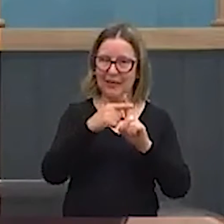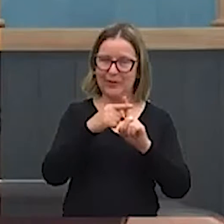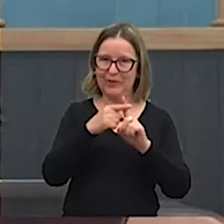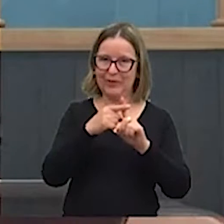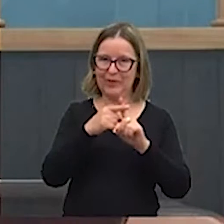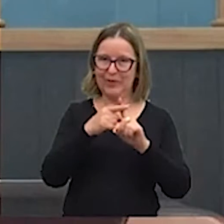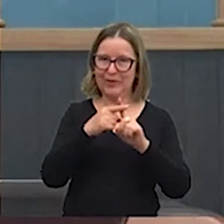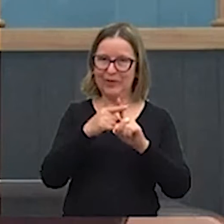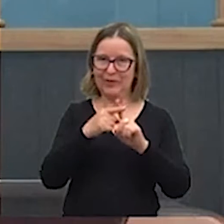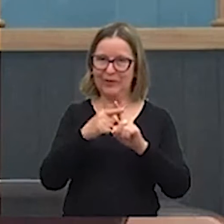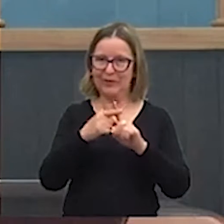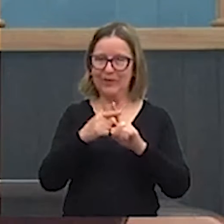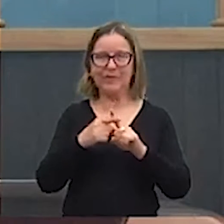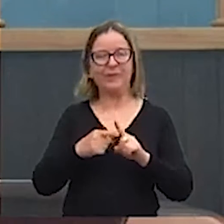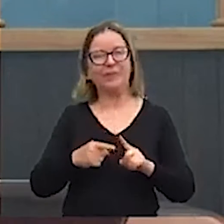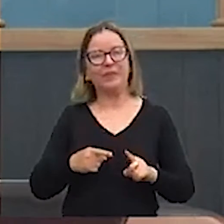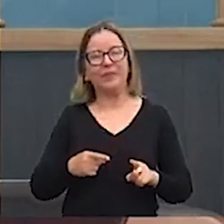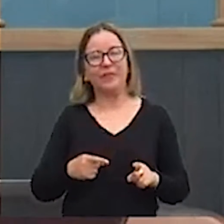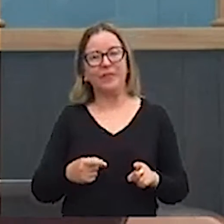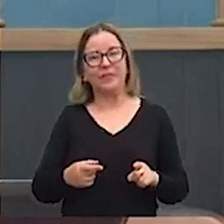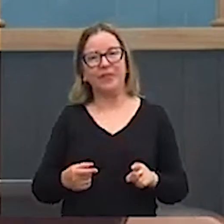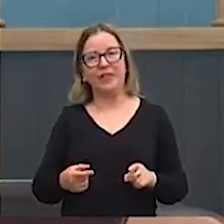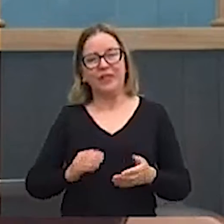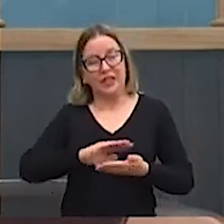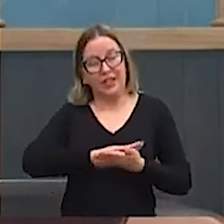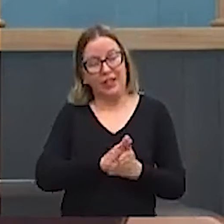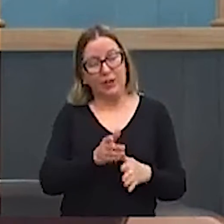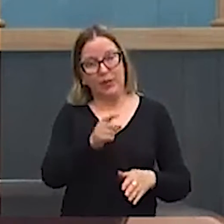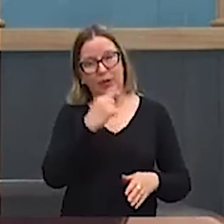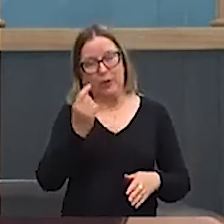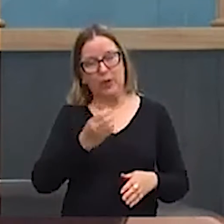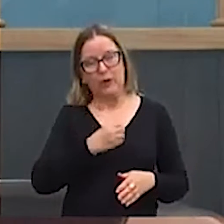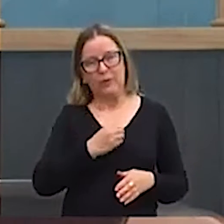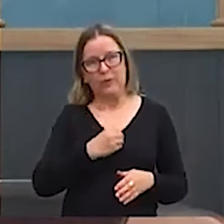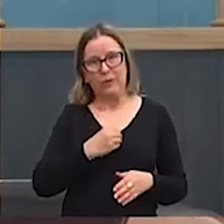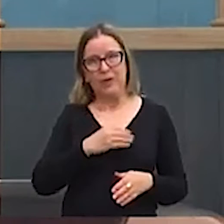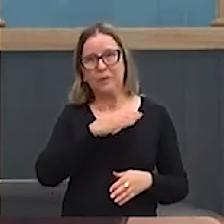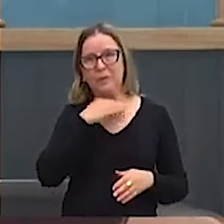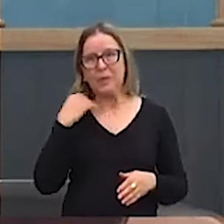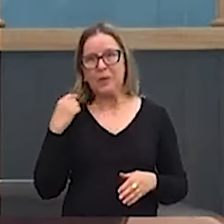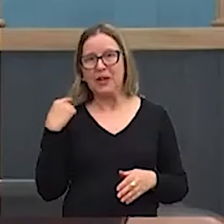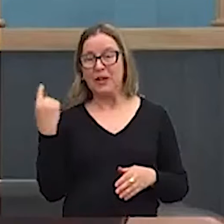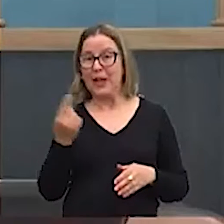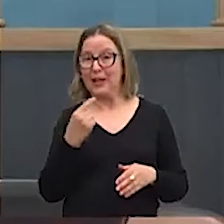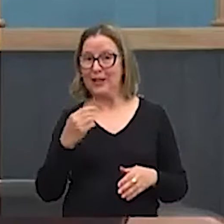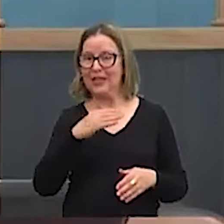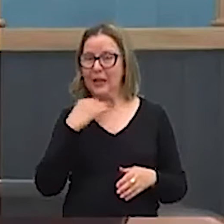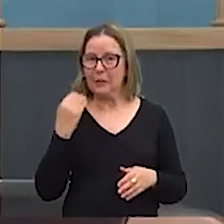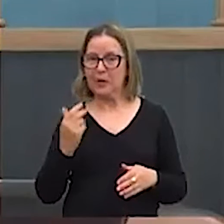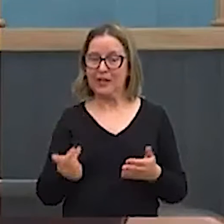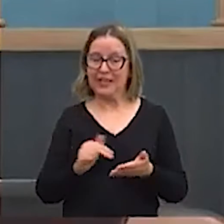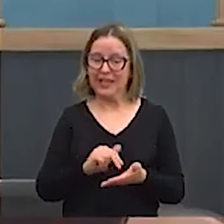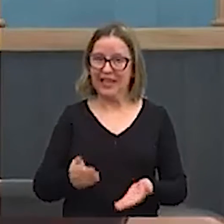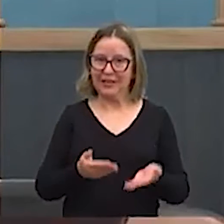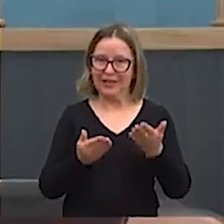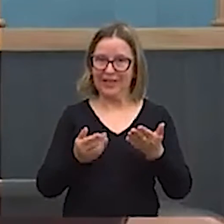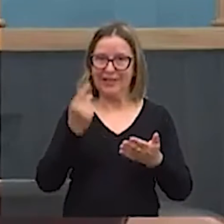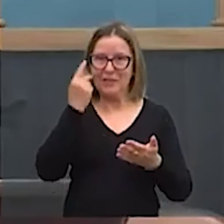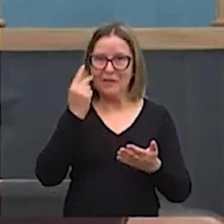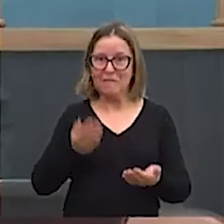nosso pecado e morrendo a nossa morte e ressuscitando para ser a nossa